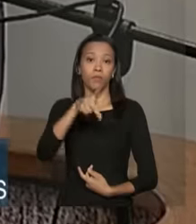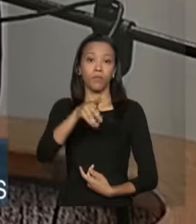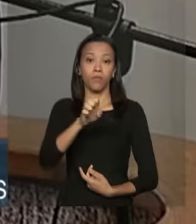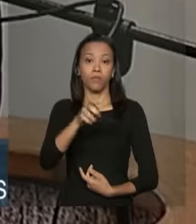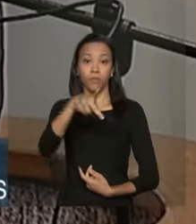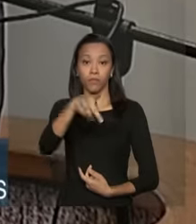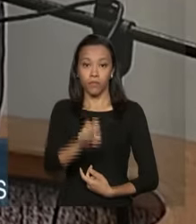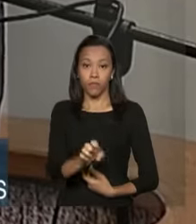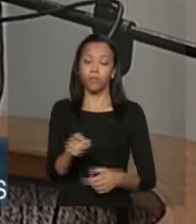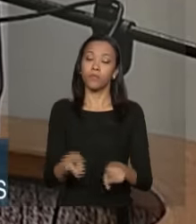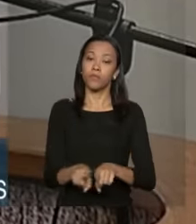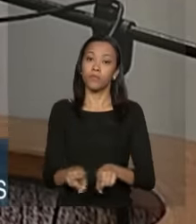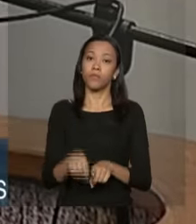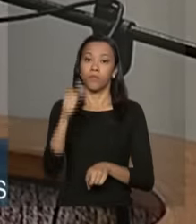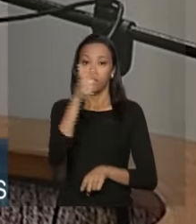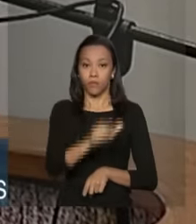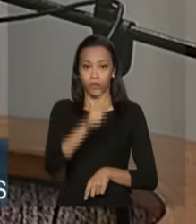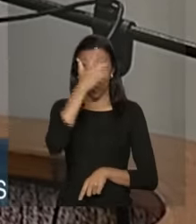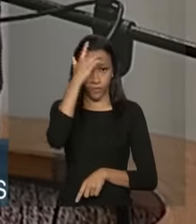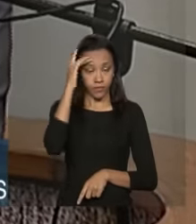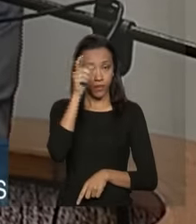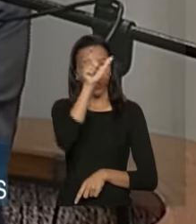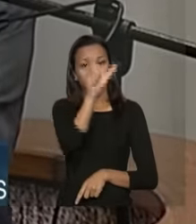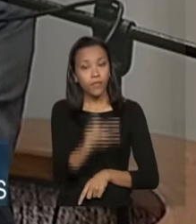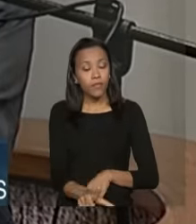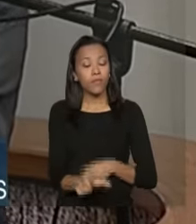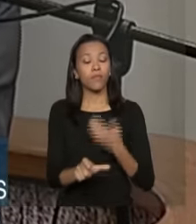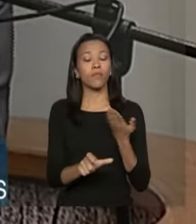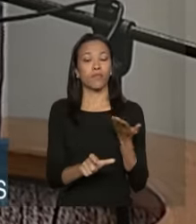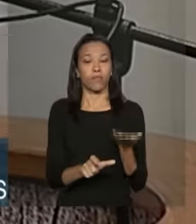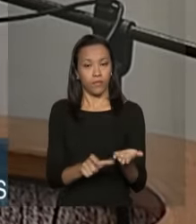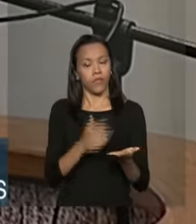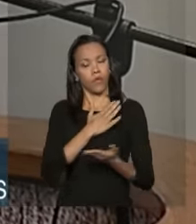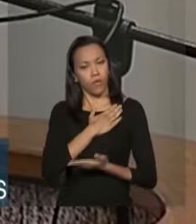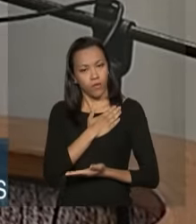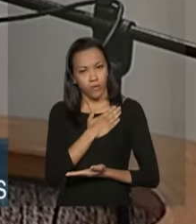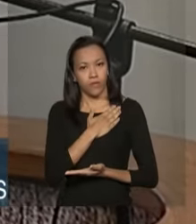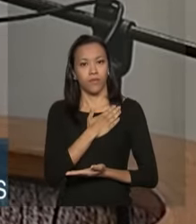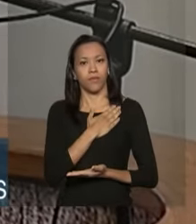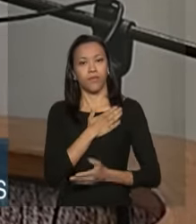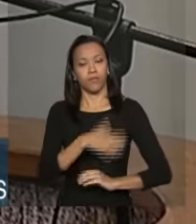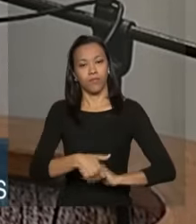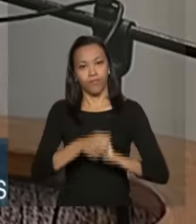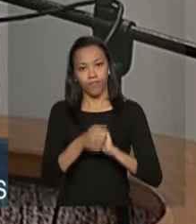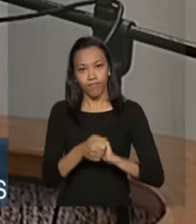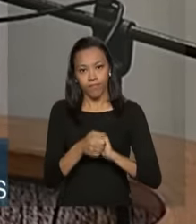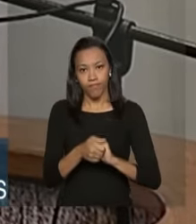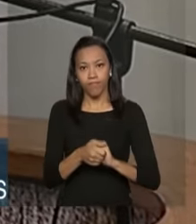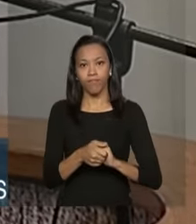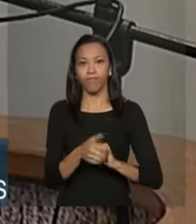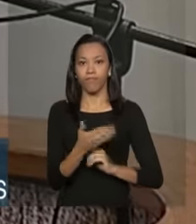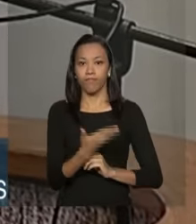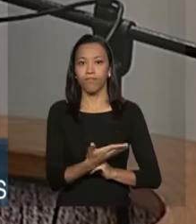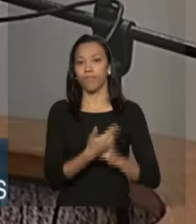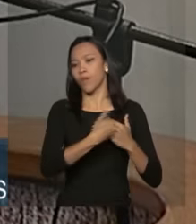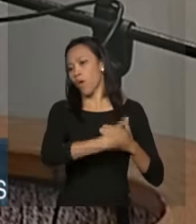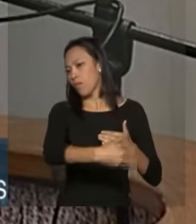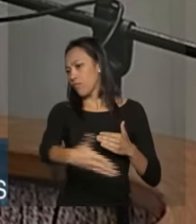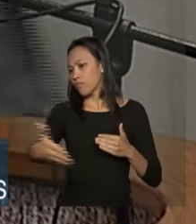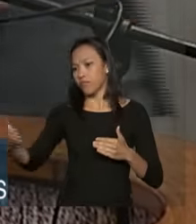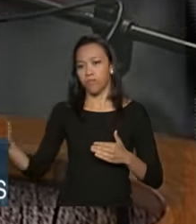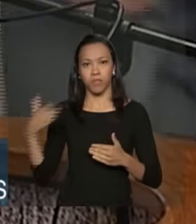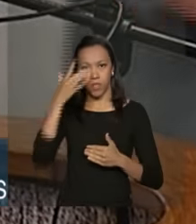Meu caro amigo parceiro peto Vasconcelos eu gostaria sauar as as outras